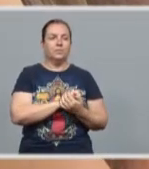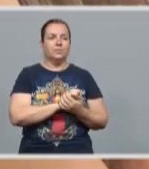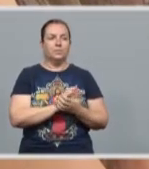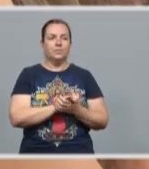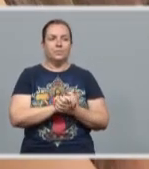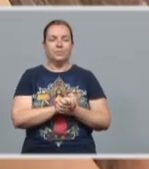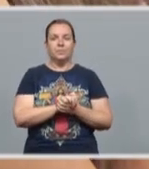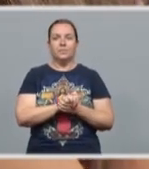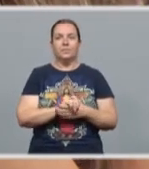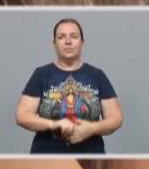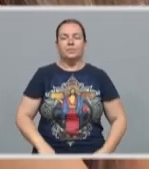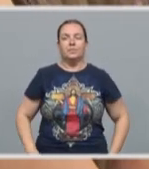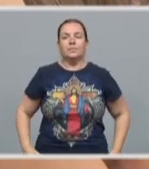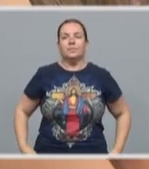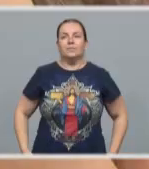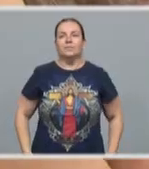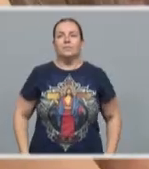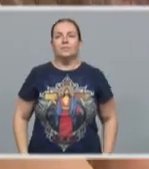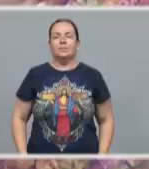amor,